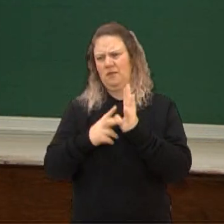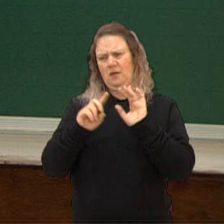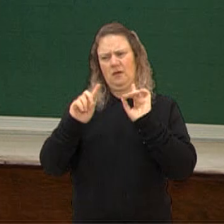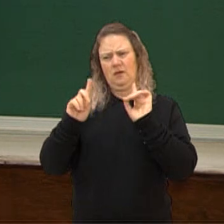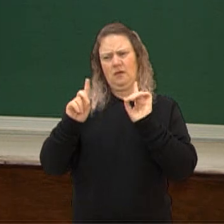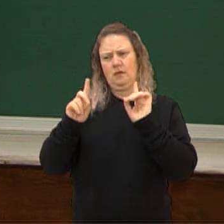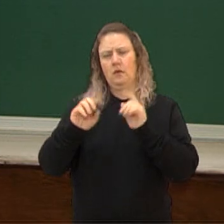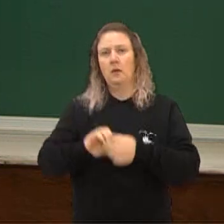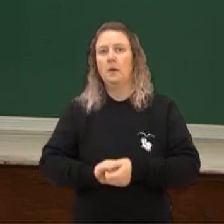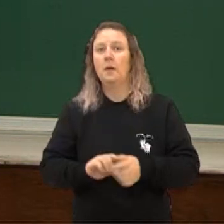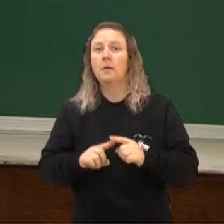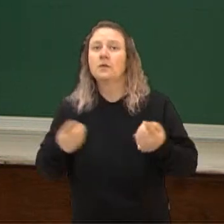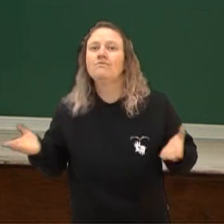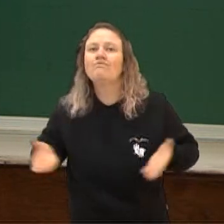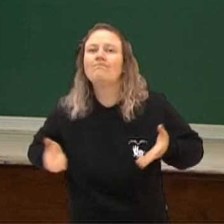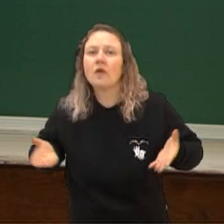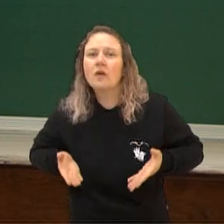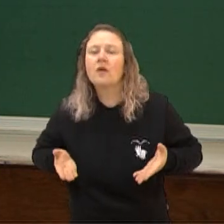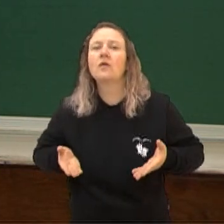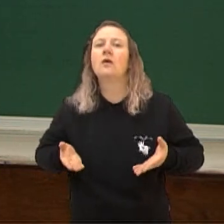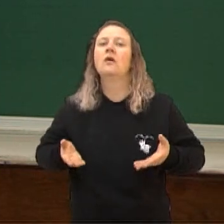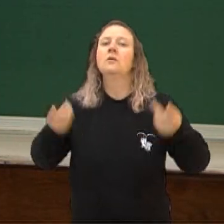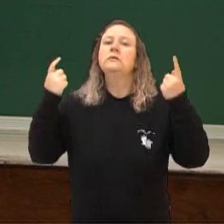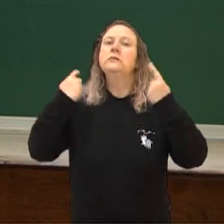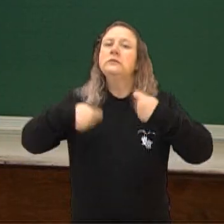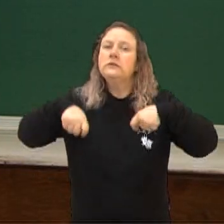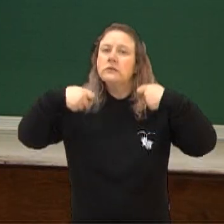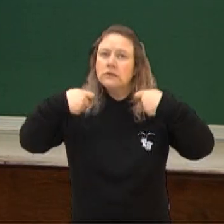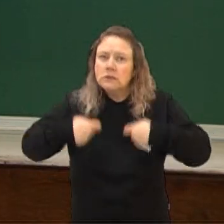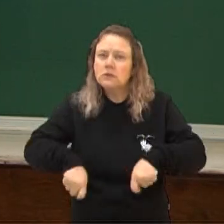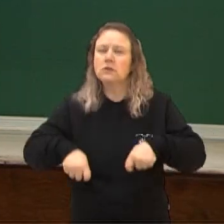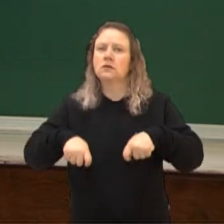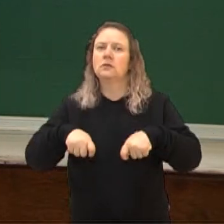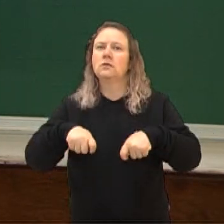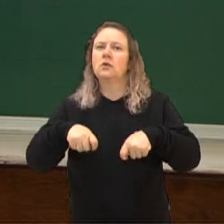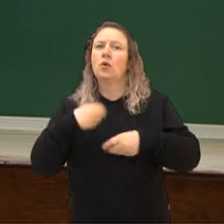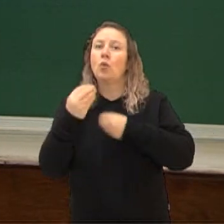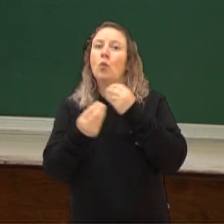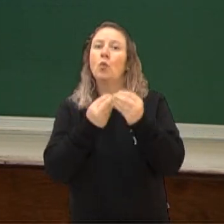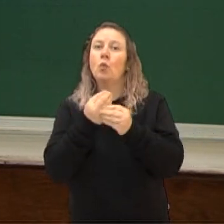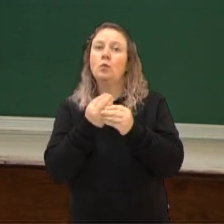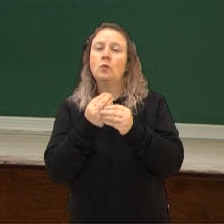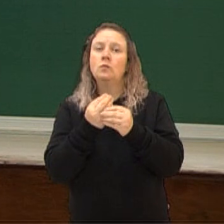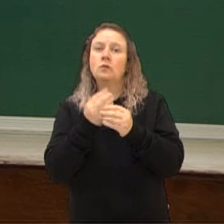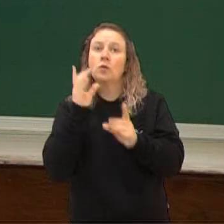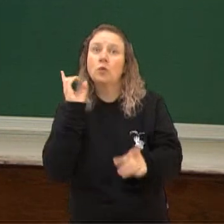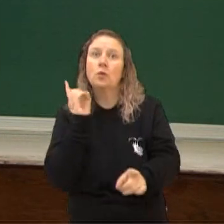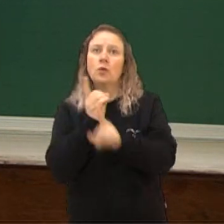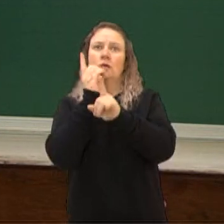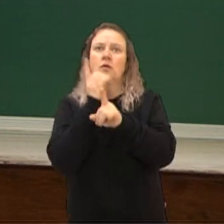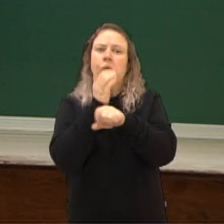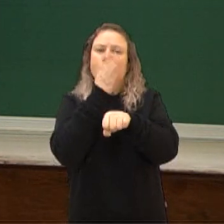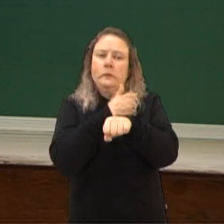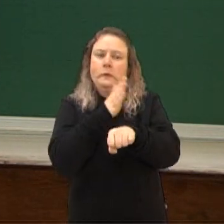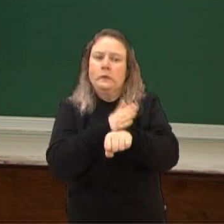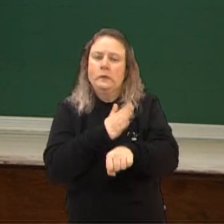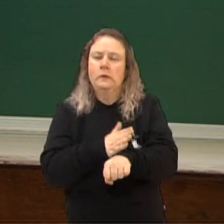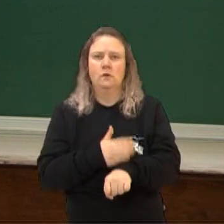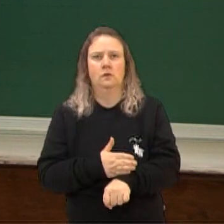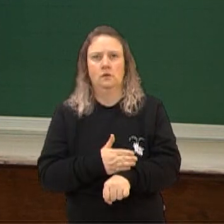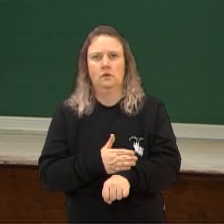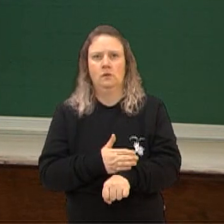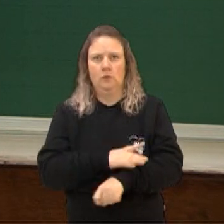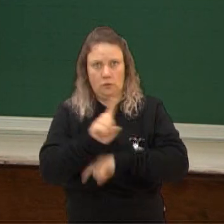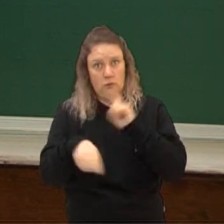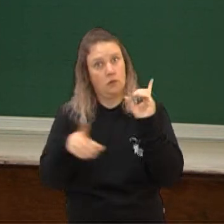né? Mas nesse caso não, nesse caso você tem que deduzir a partir da construção da solução. Aliás, falando em construção